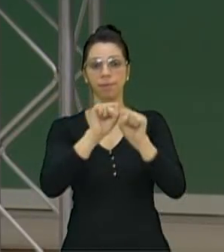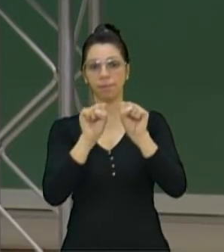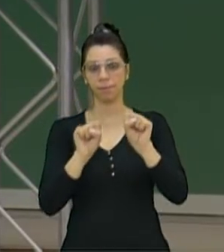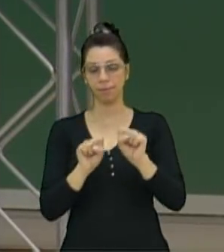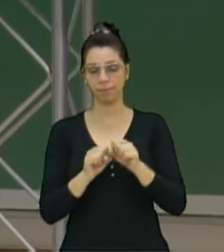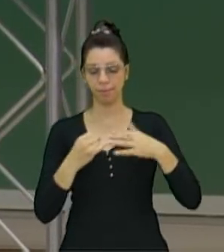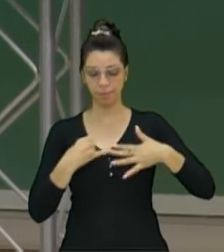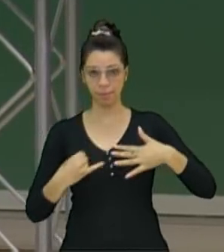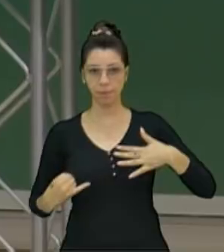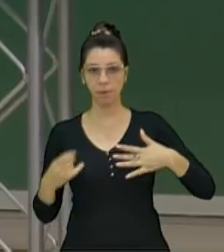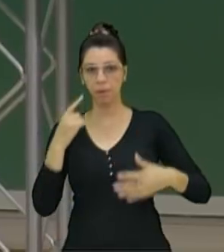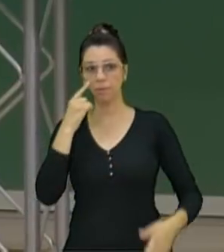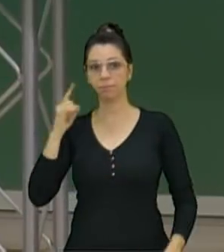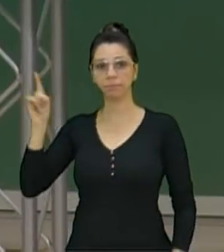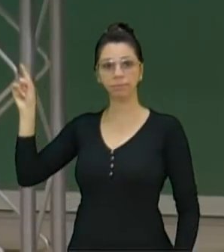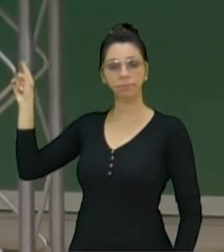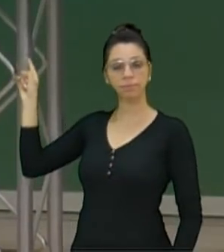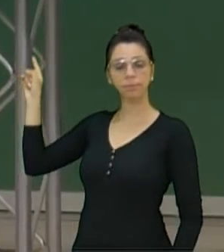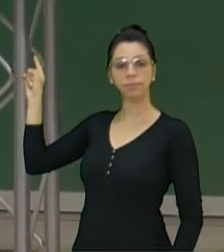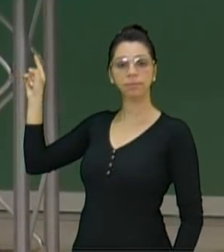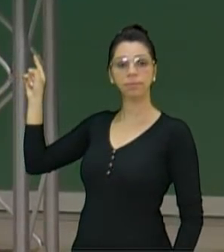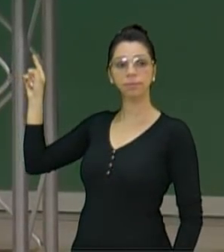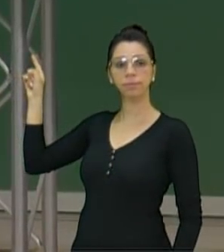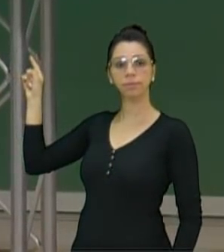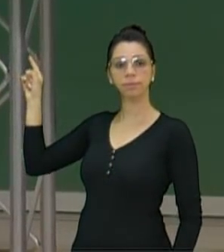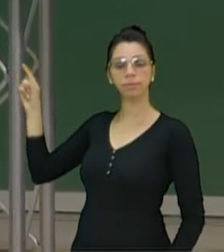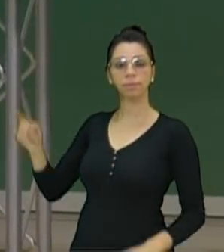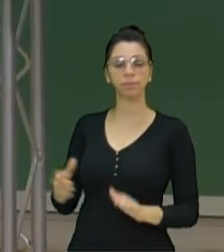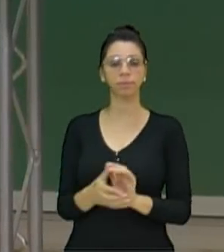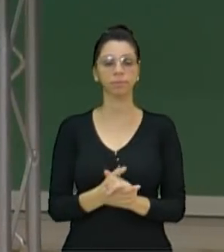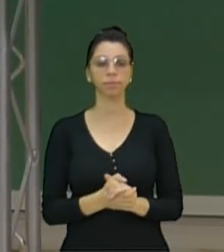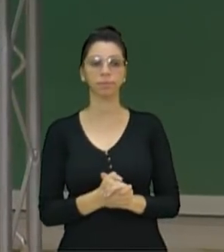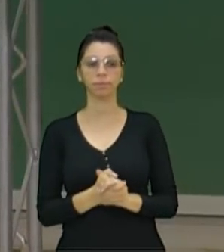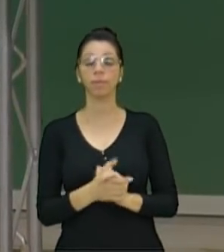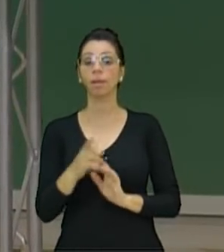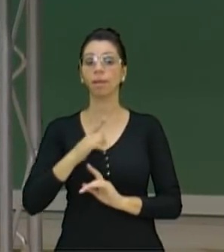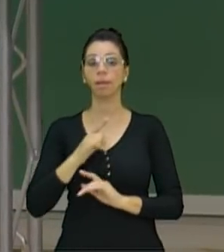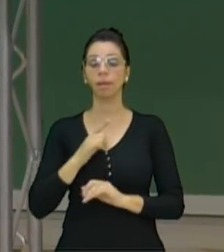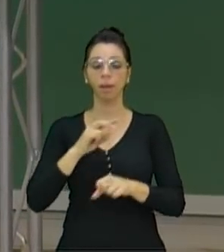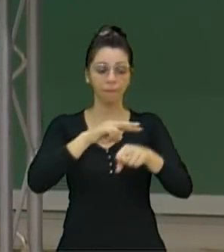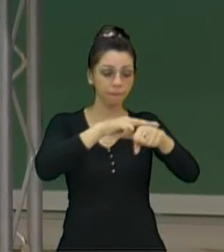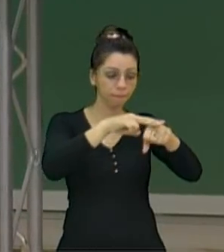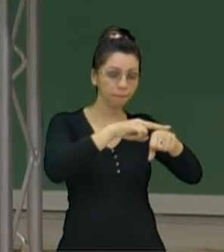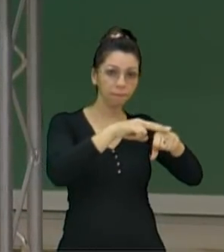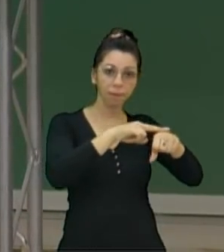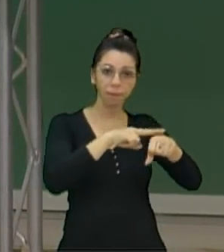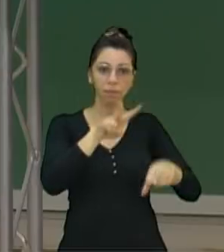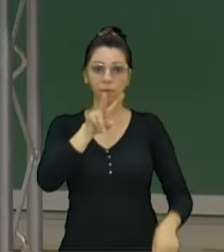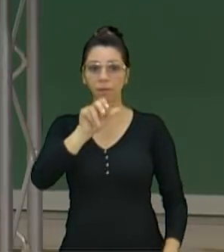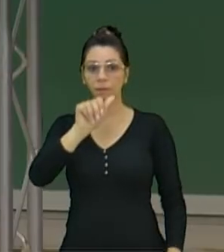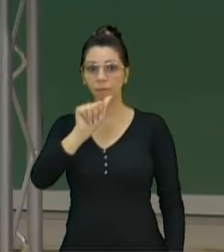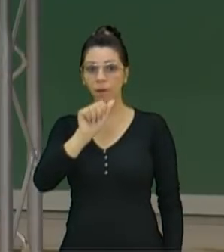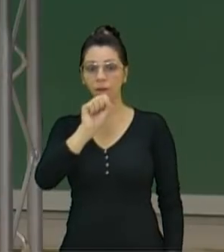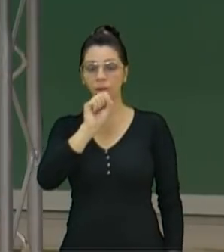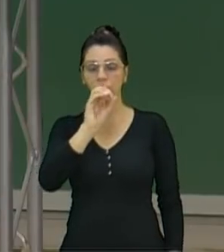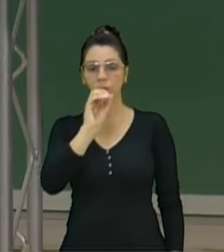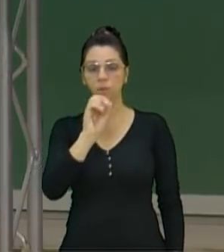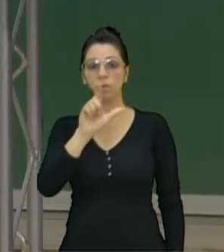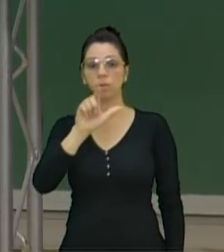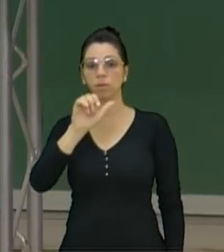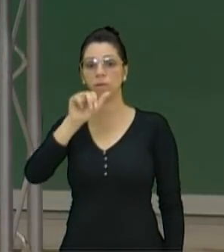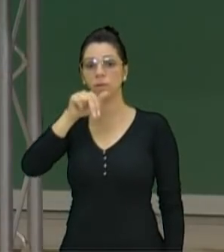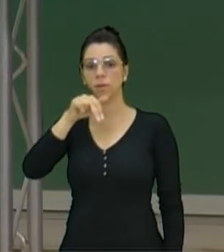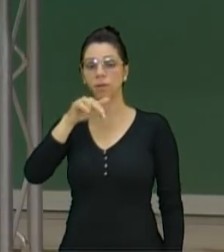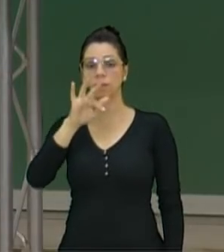tá? Então, olha essa imagem aqui. Então, a gente tem aqui representado em verde os vasos linfáticos, tá?